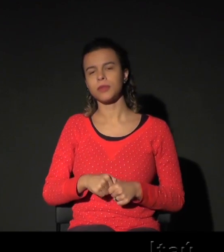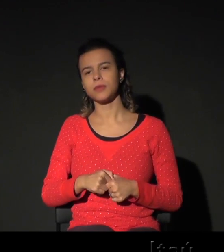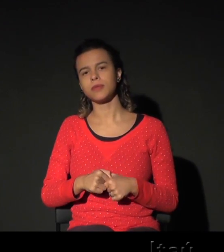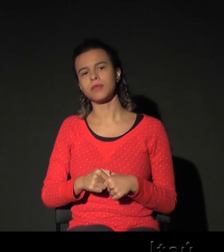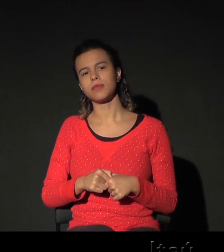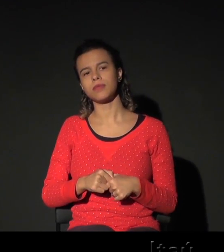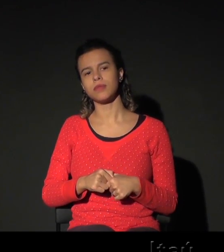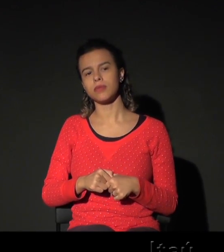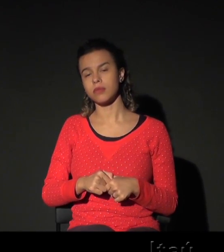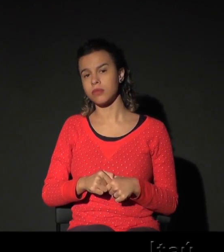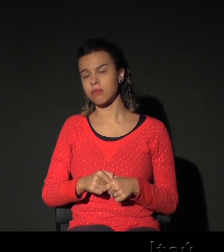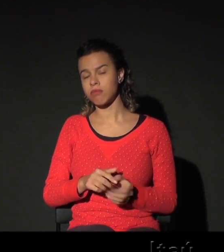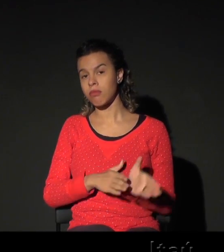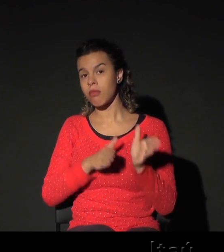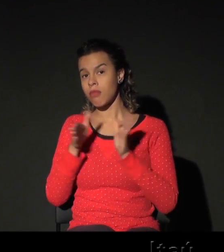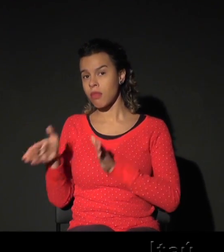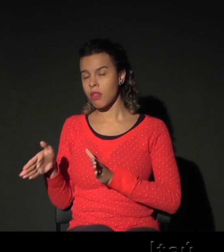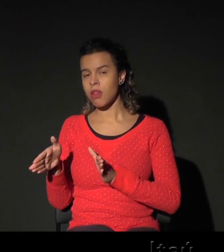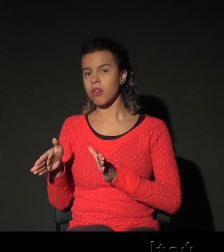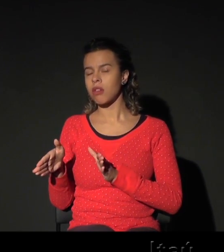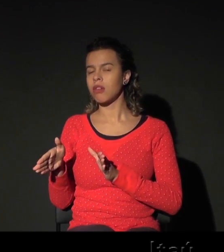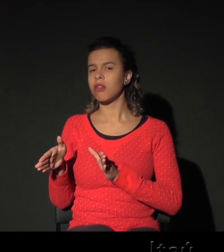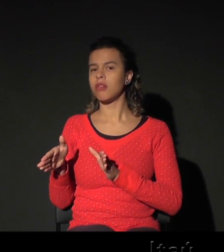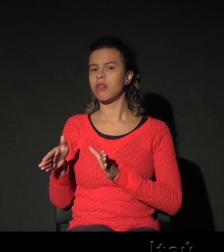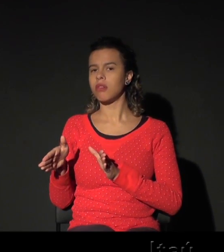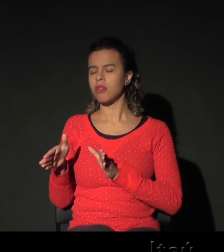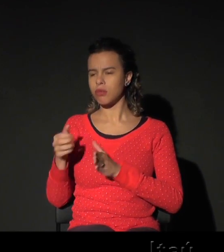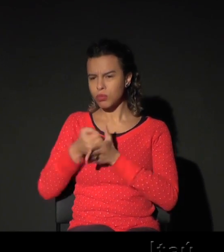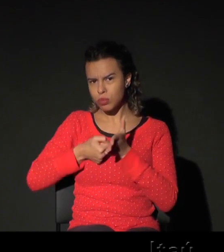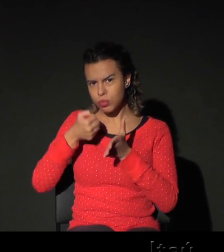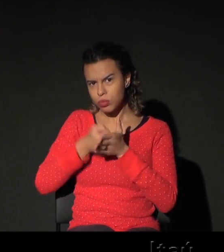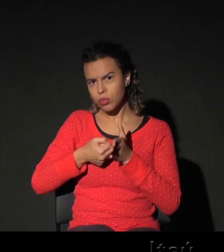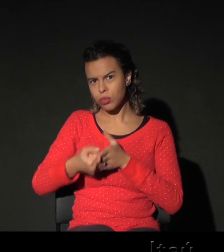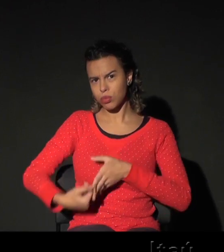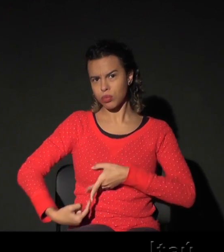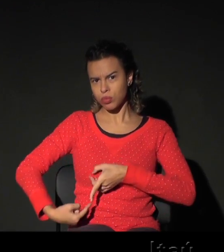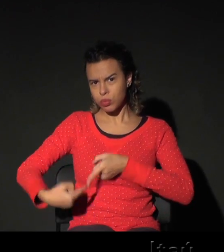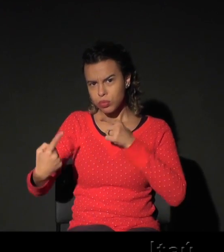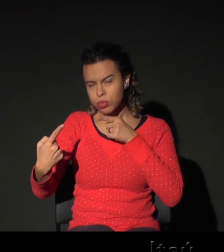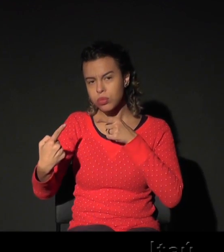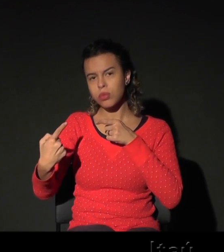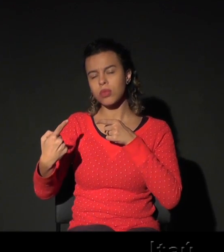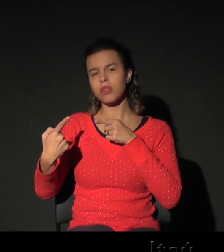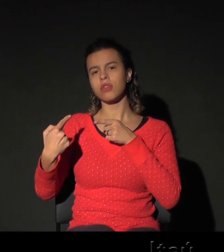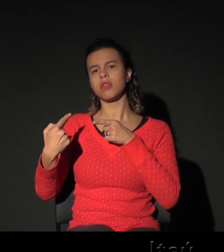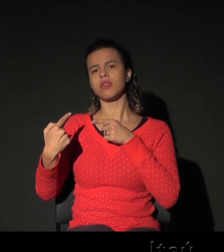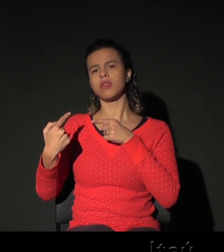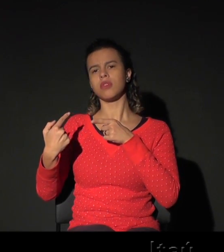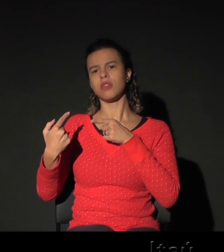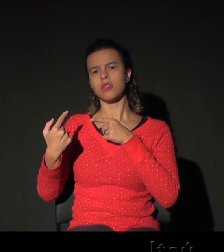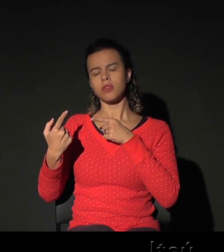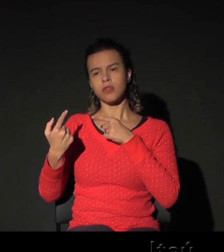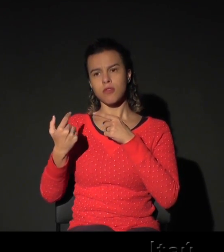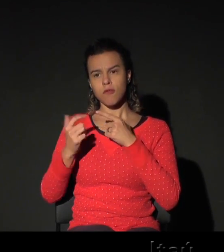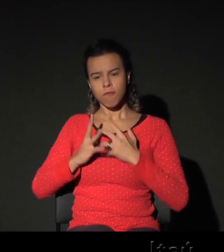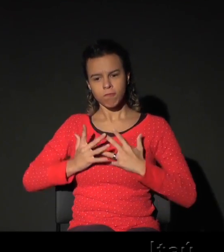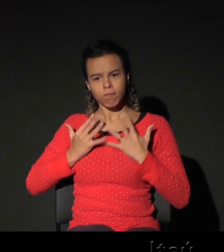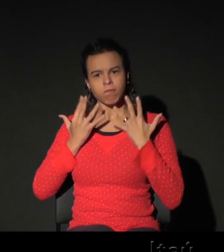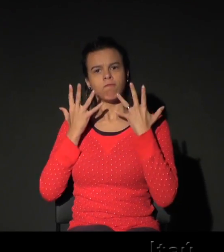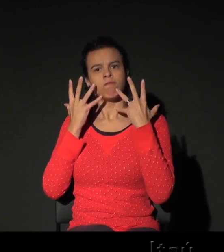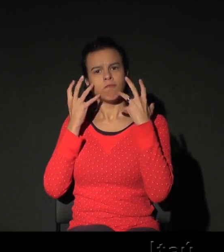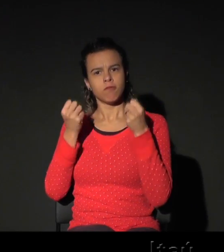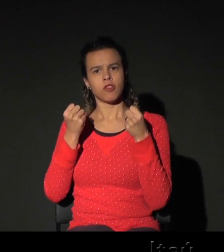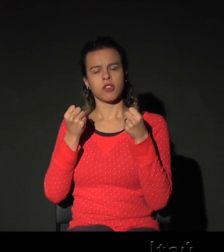São mas também ao lado dessa luta dessa dessa verve dessa